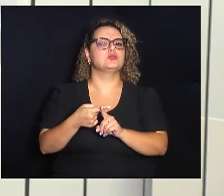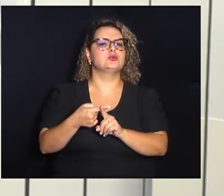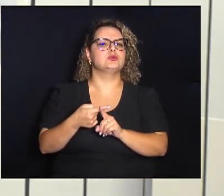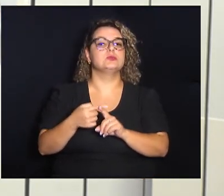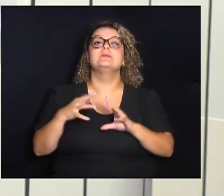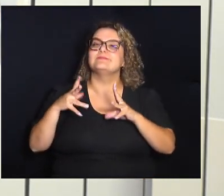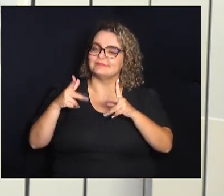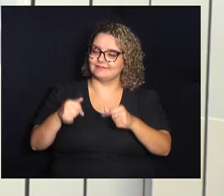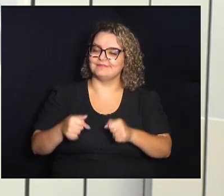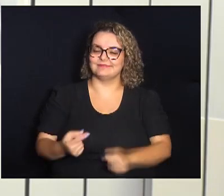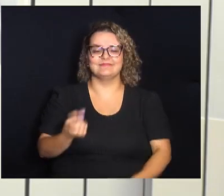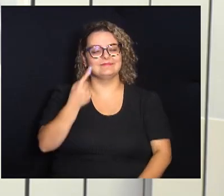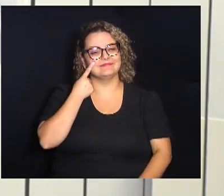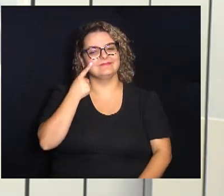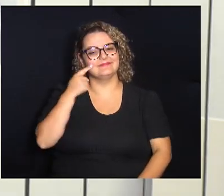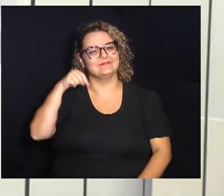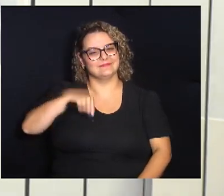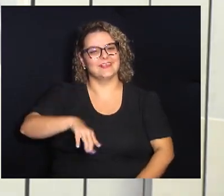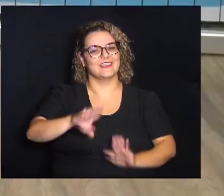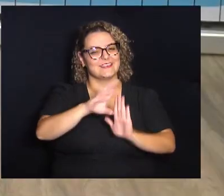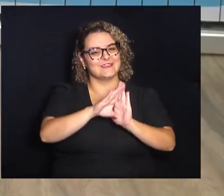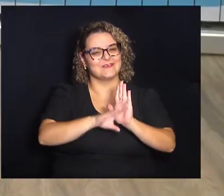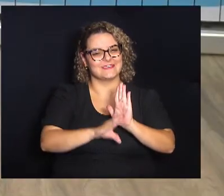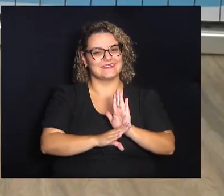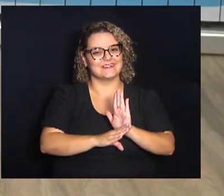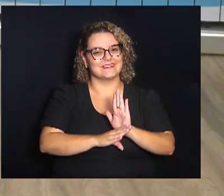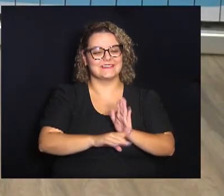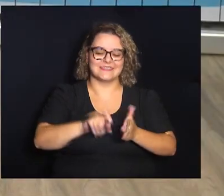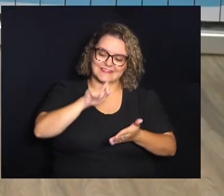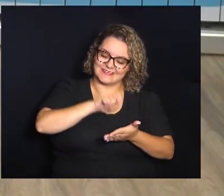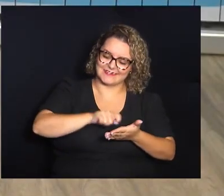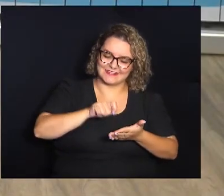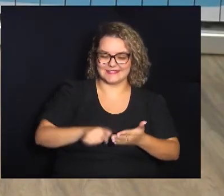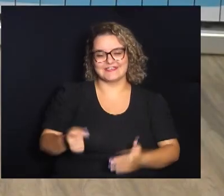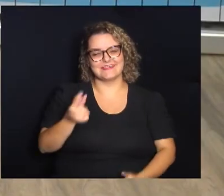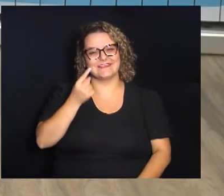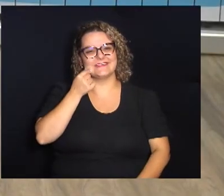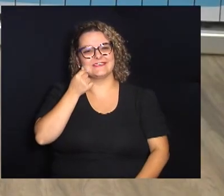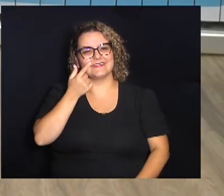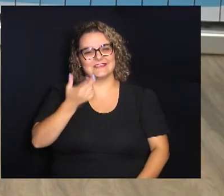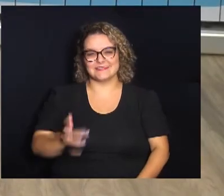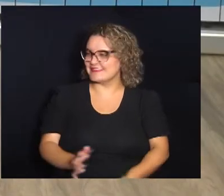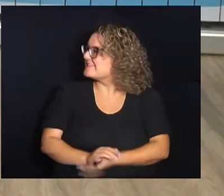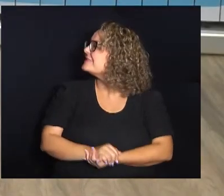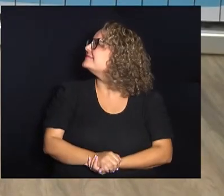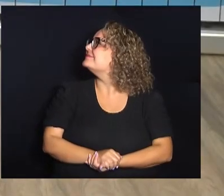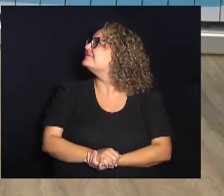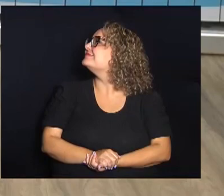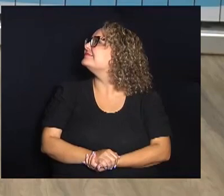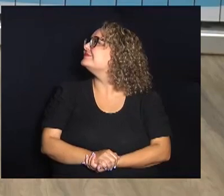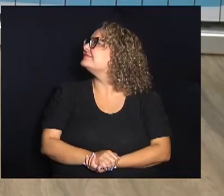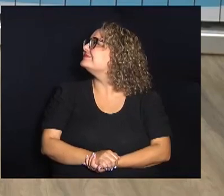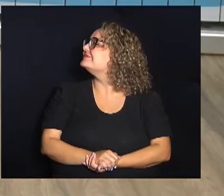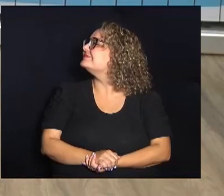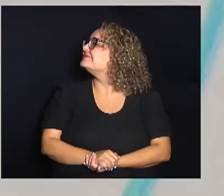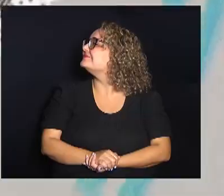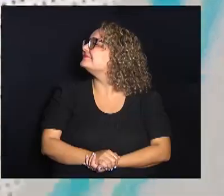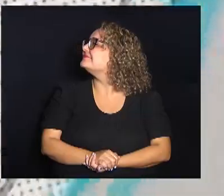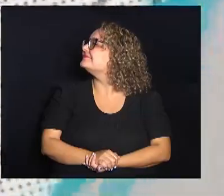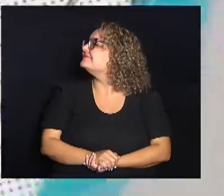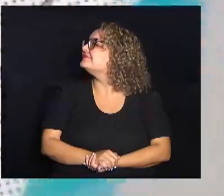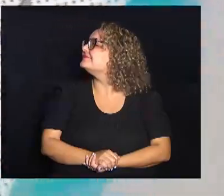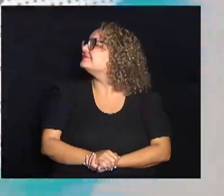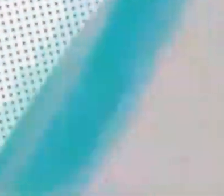Tudo isso você confere a partir de agora. É o nosso quadro que está na ponta do lápis.